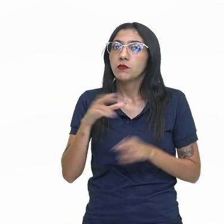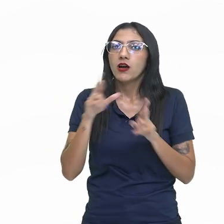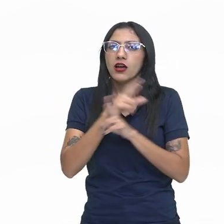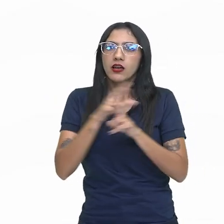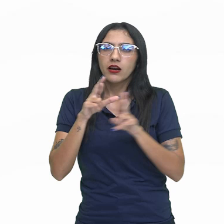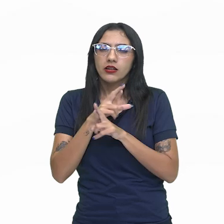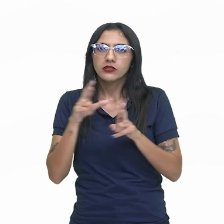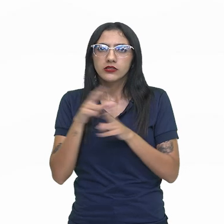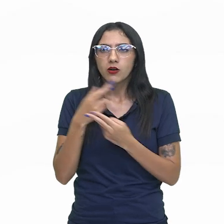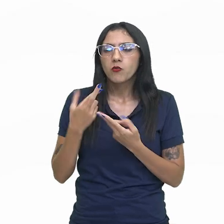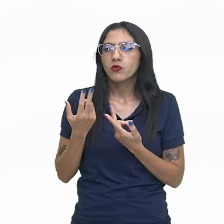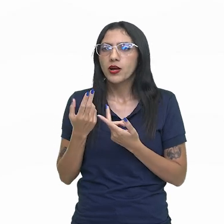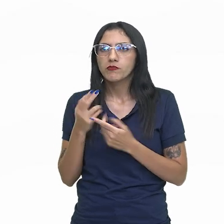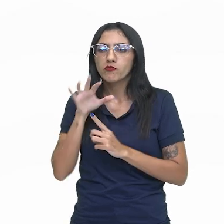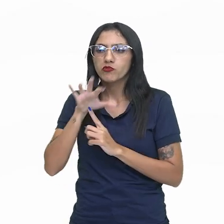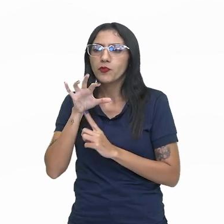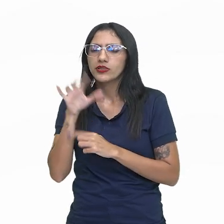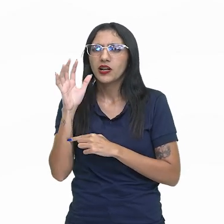acontecimentos climáticos.